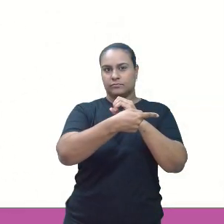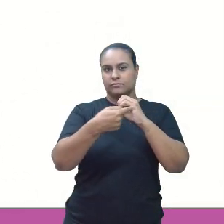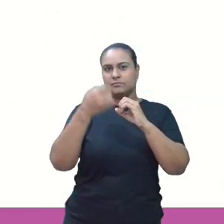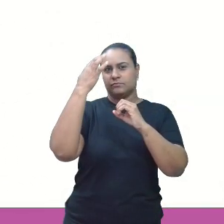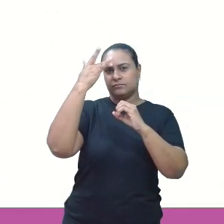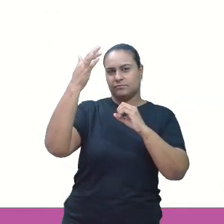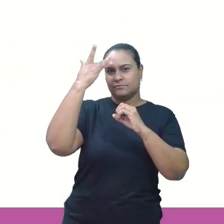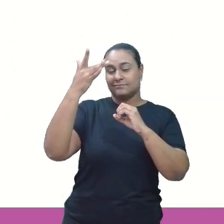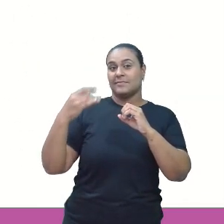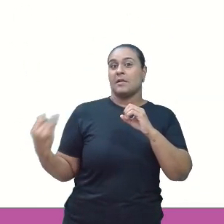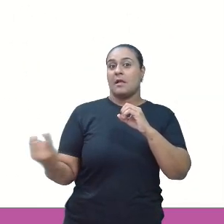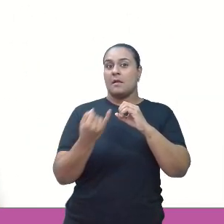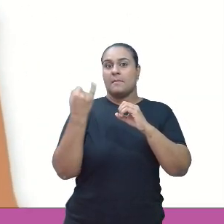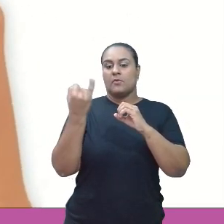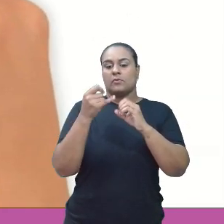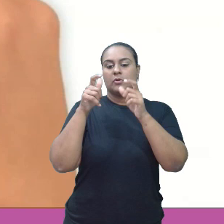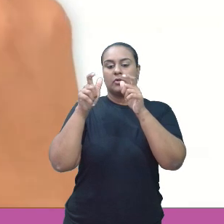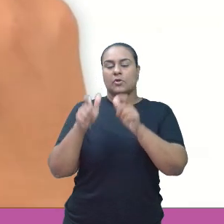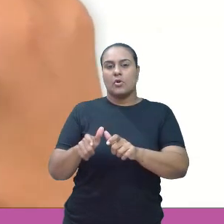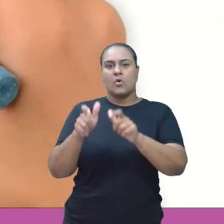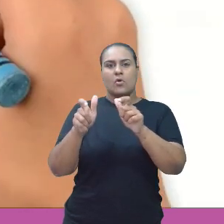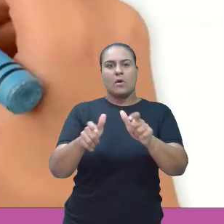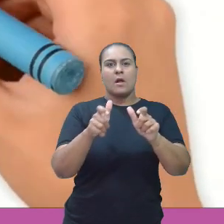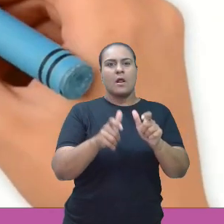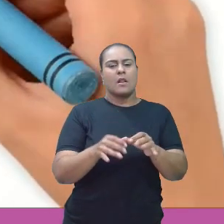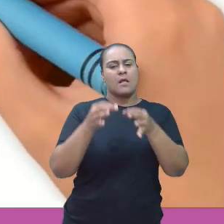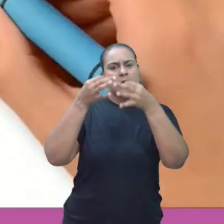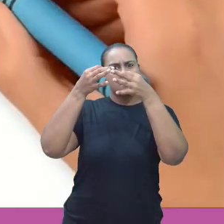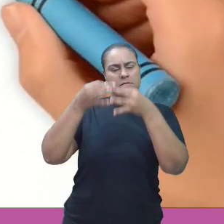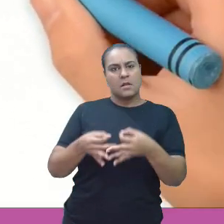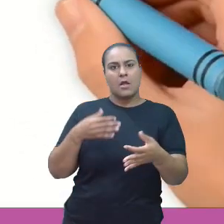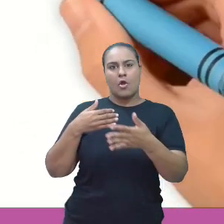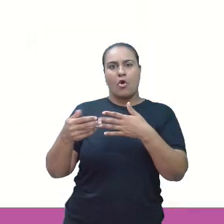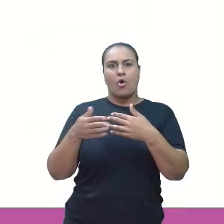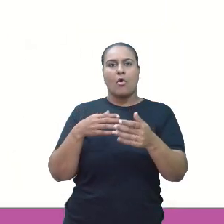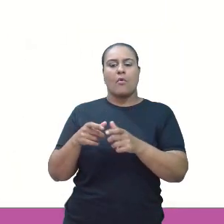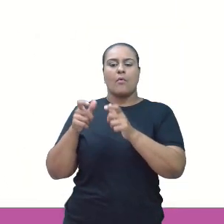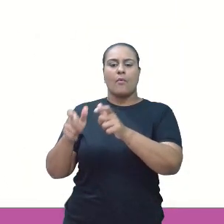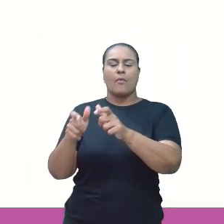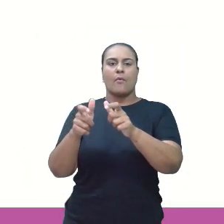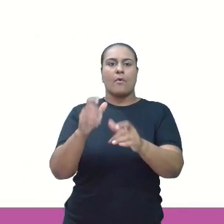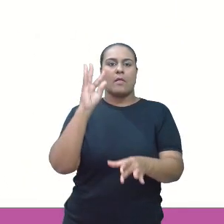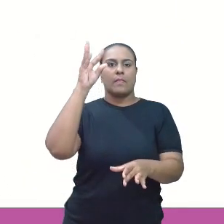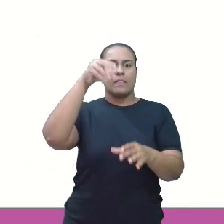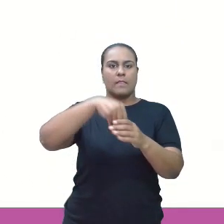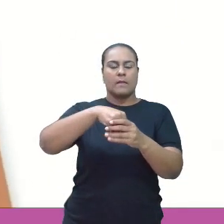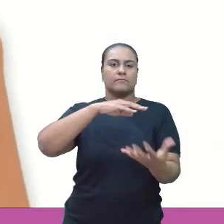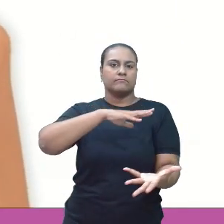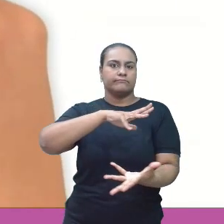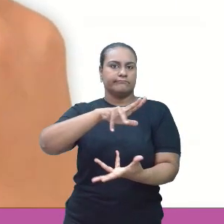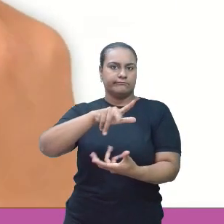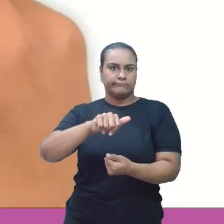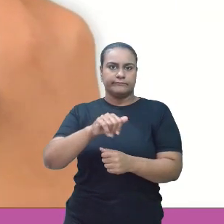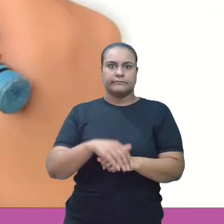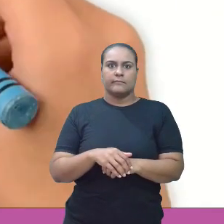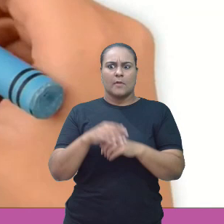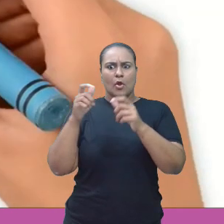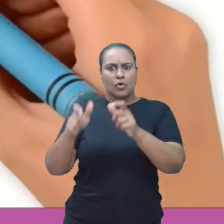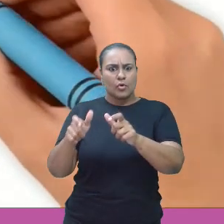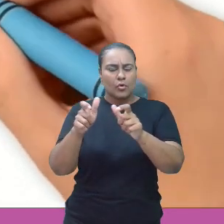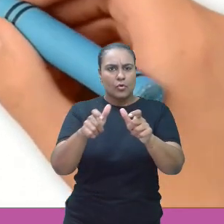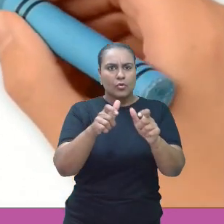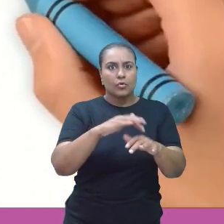para que possamos localizar precisamente qualquer local em nosso planeta. Nem todos os lugares